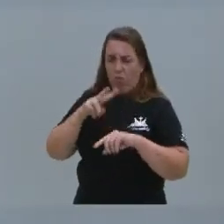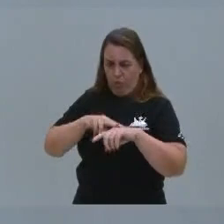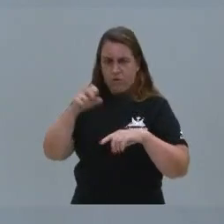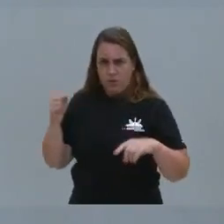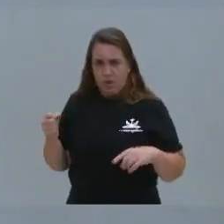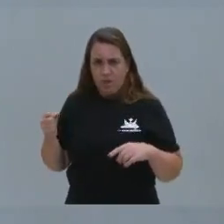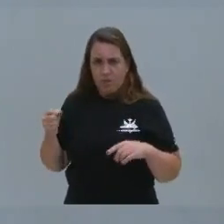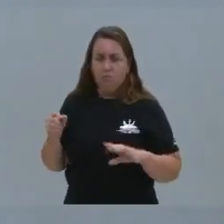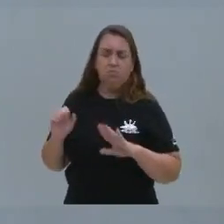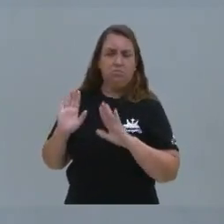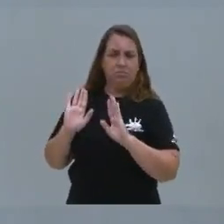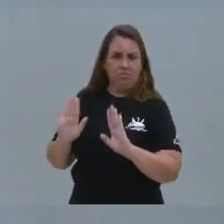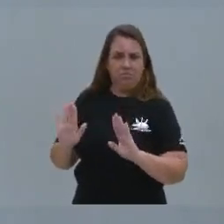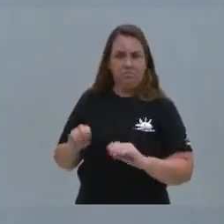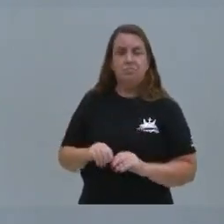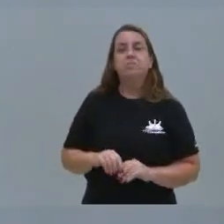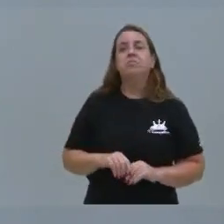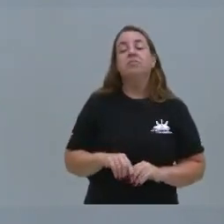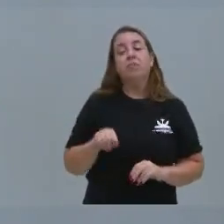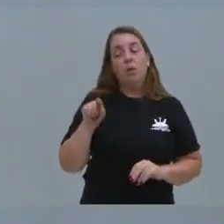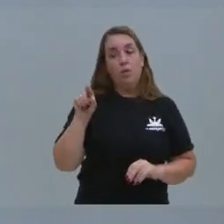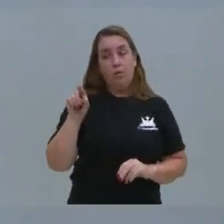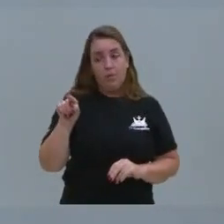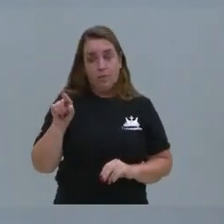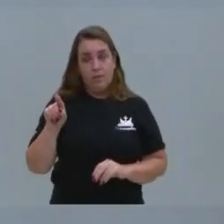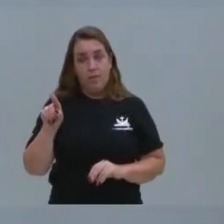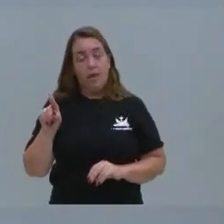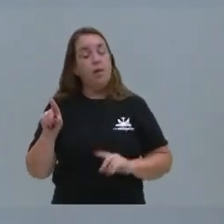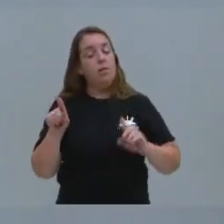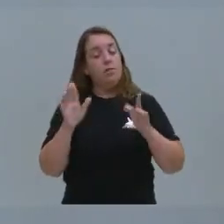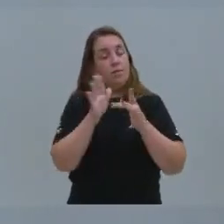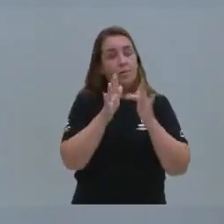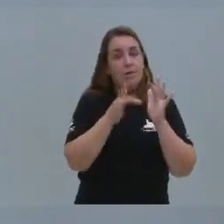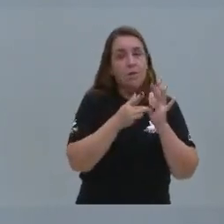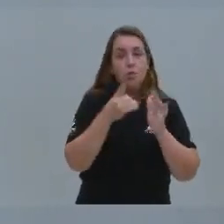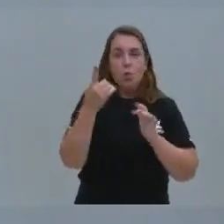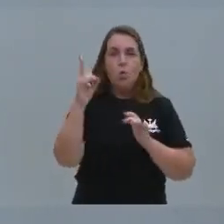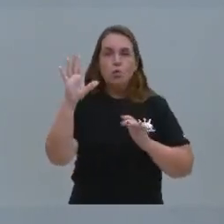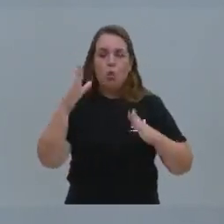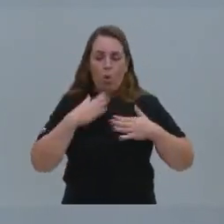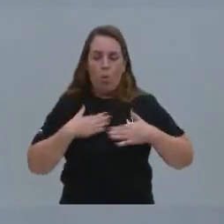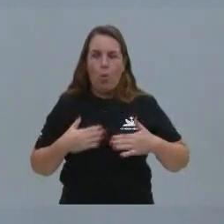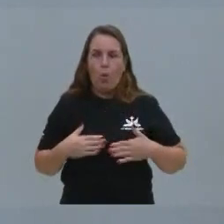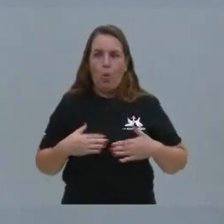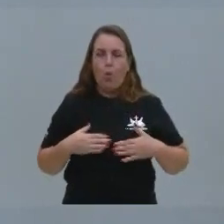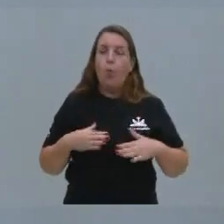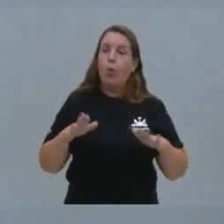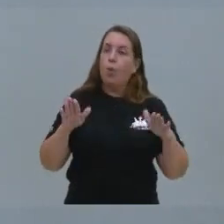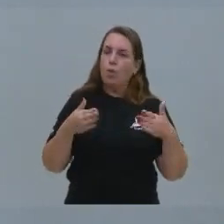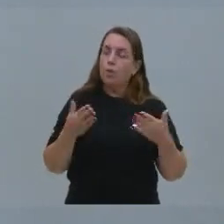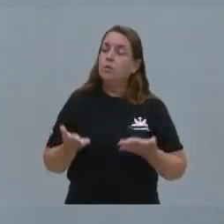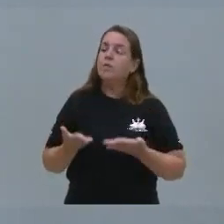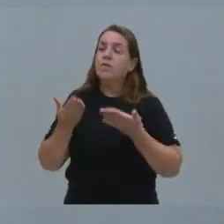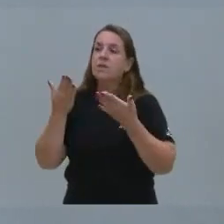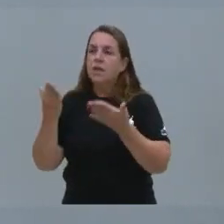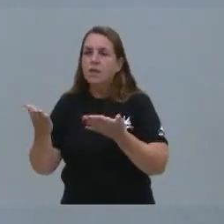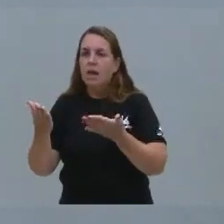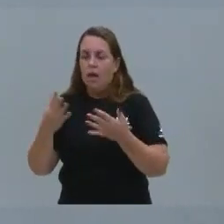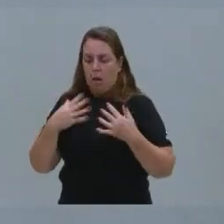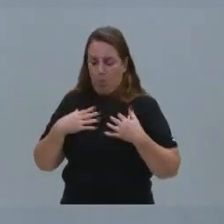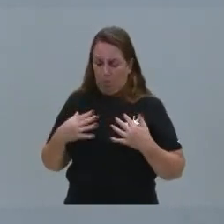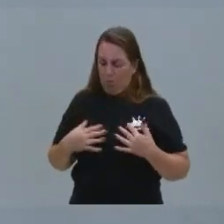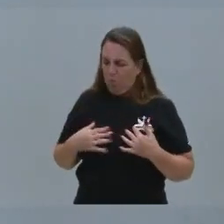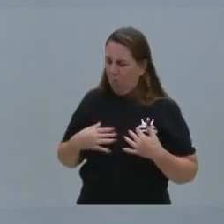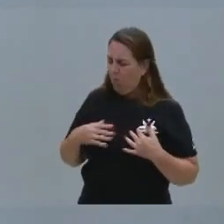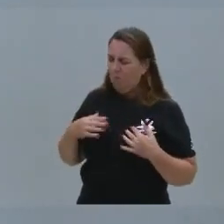vocacionado, você e Cristo são um só corpo. E quando você entrega uma parte do teu corpo